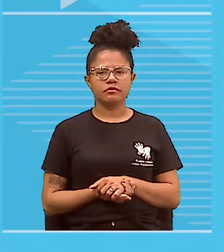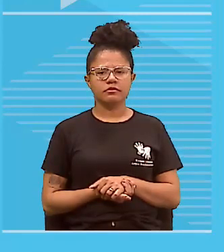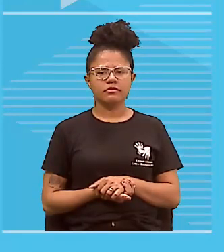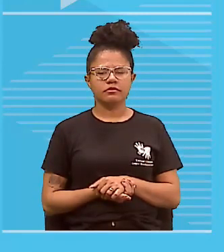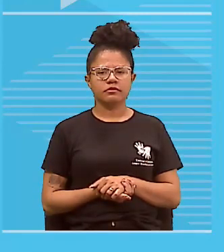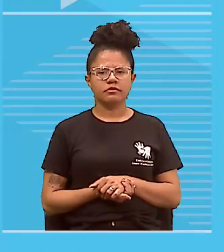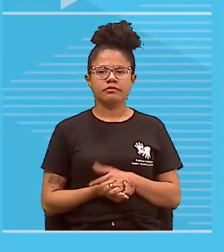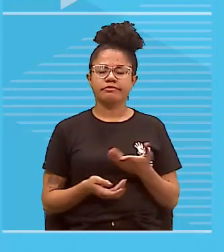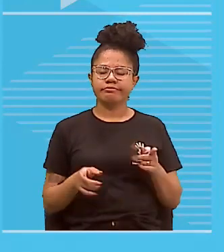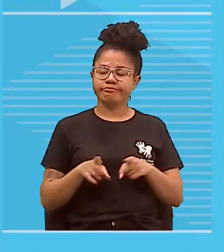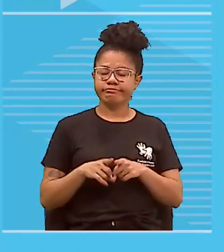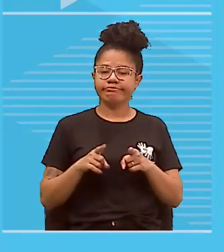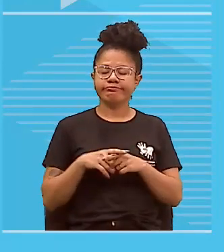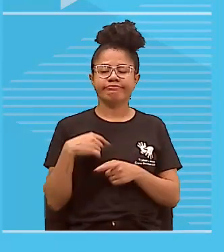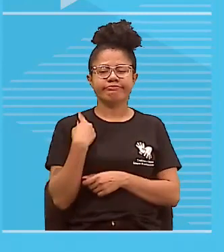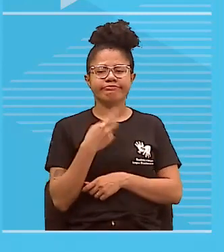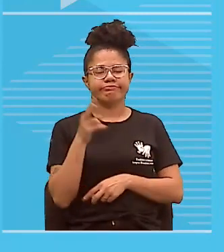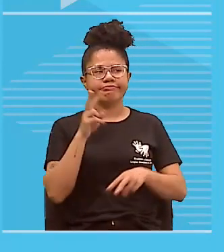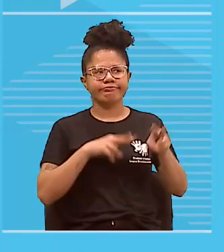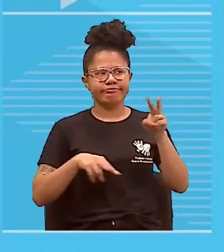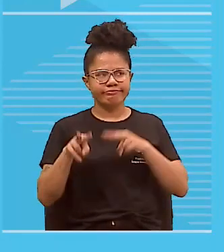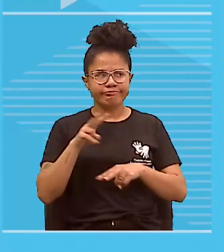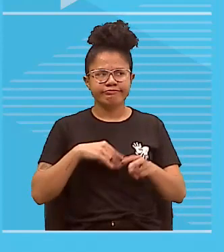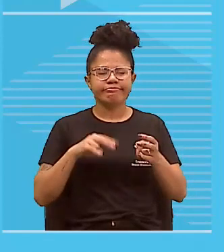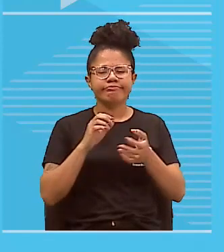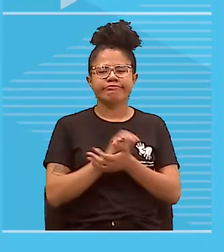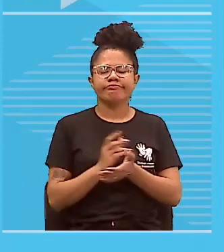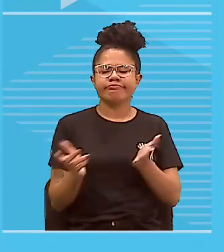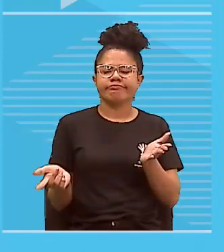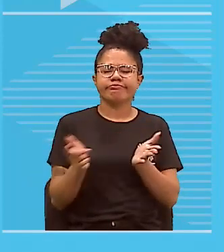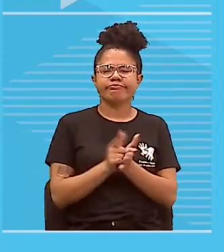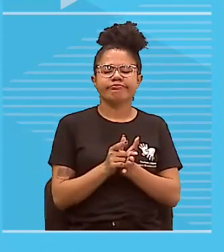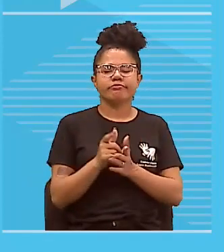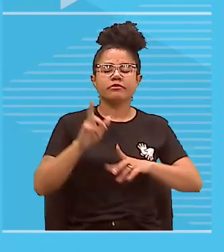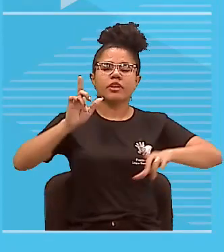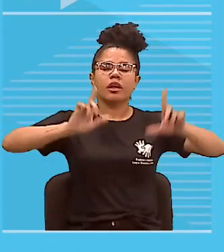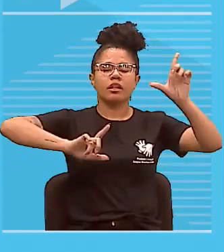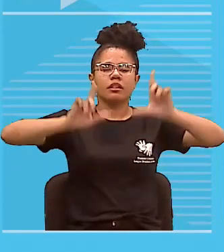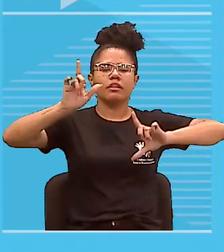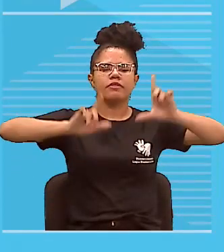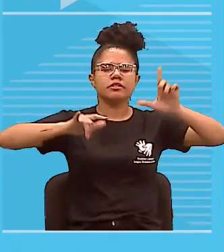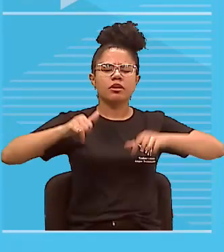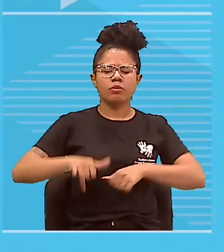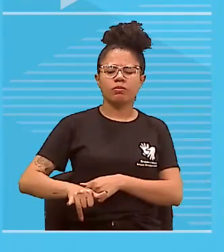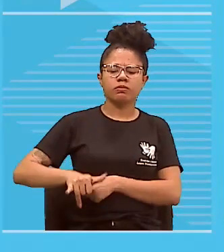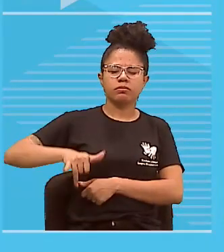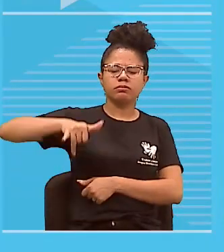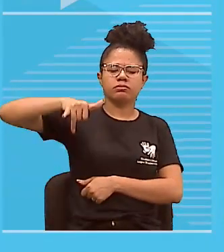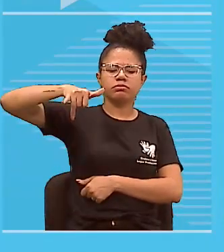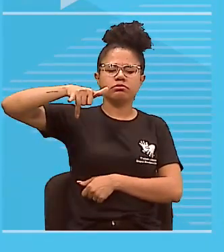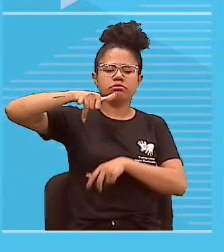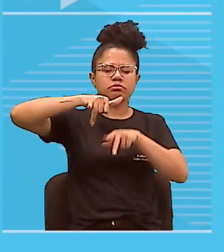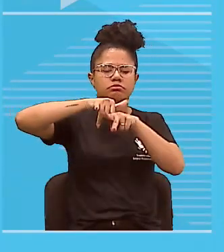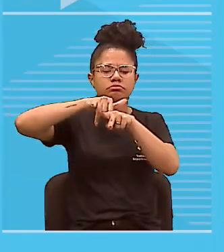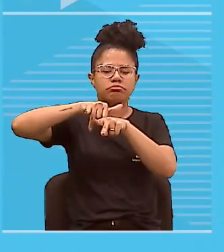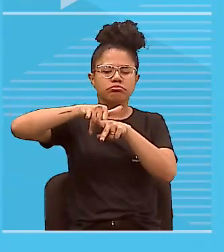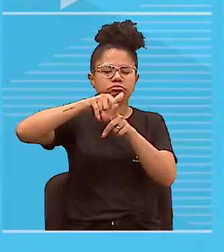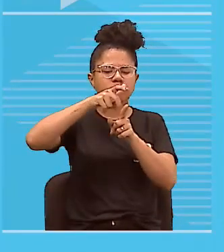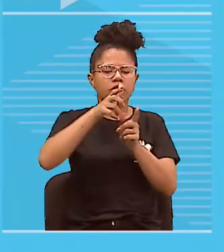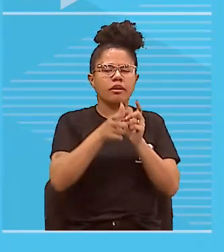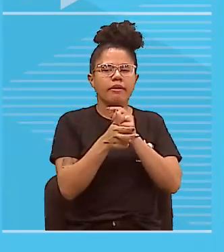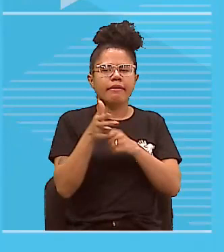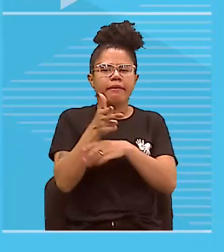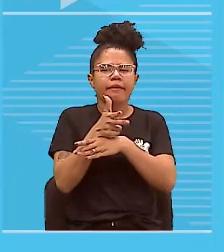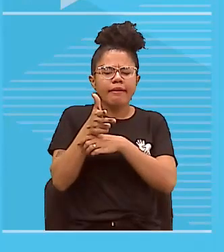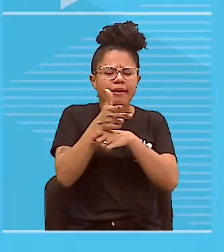a gente ver nos jornais, né, imagens de drones que mostravam o movimento de espécies dos